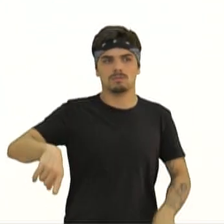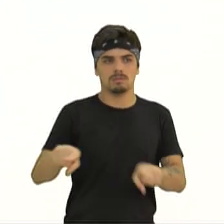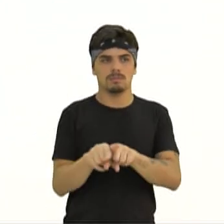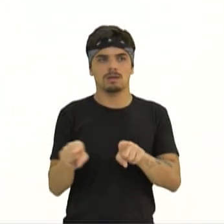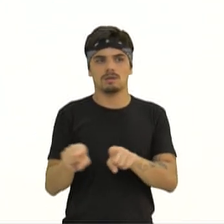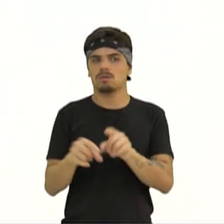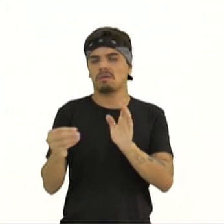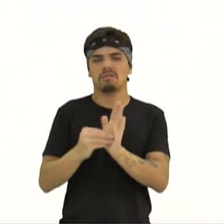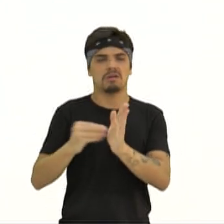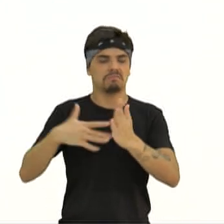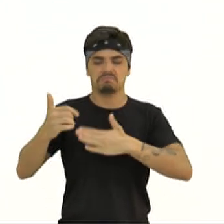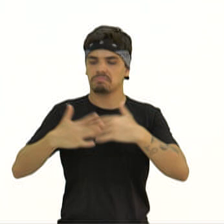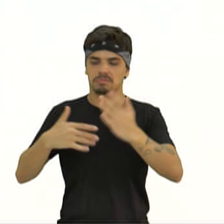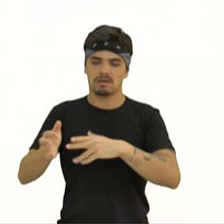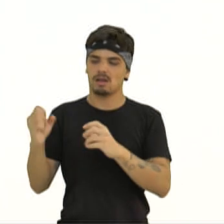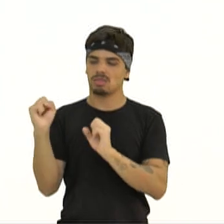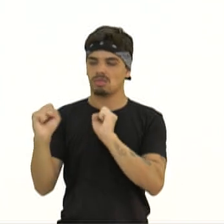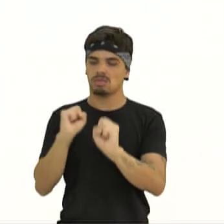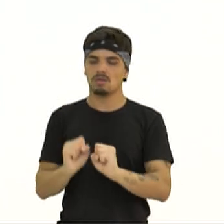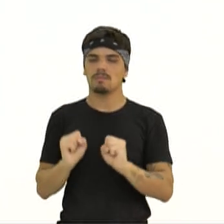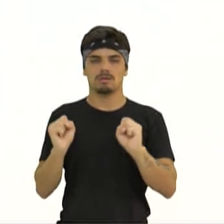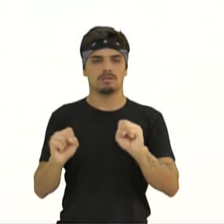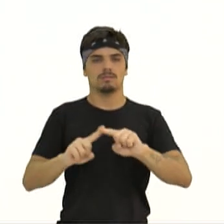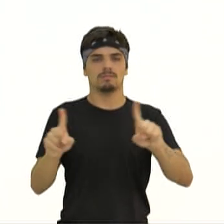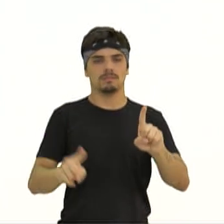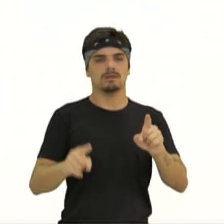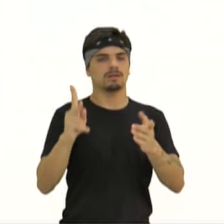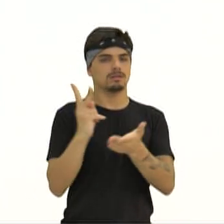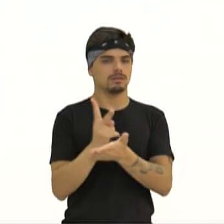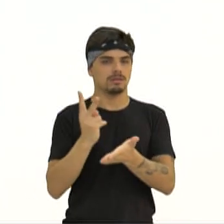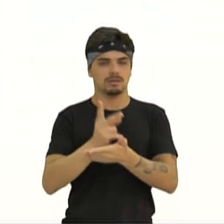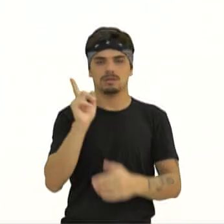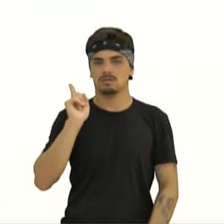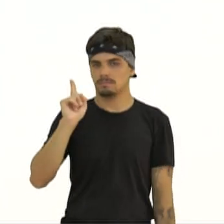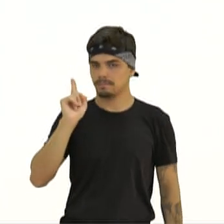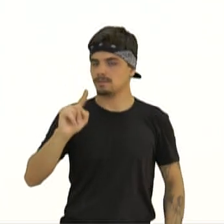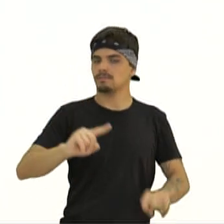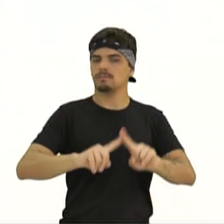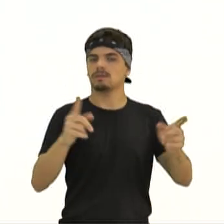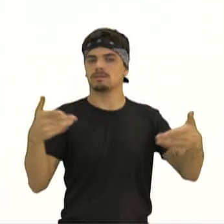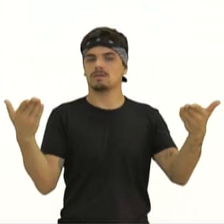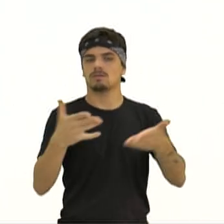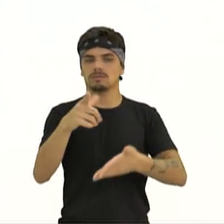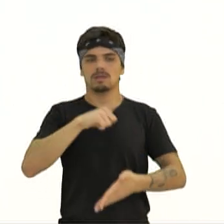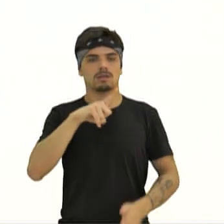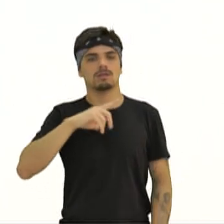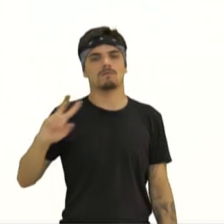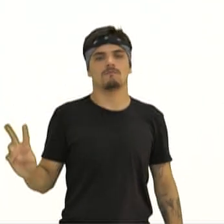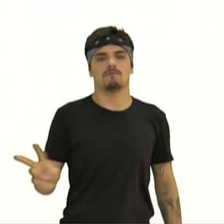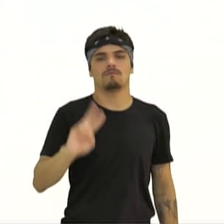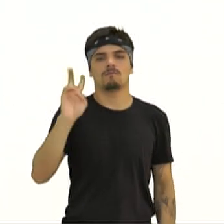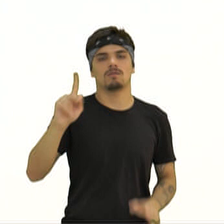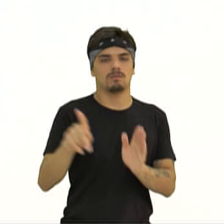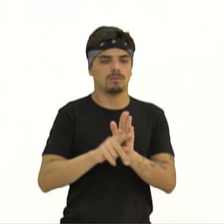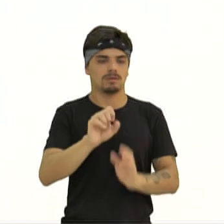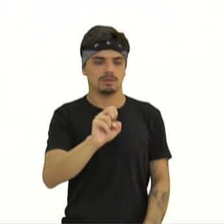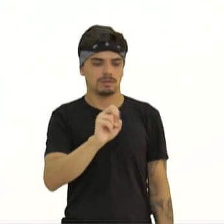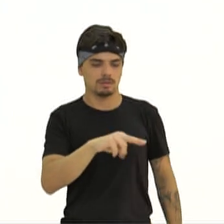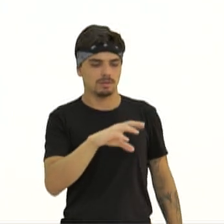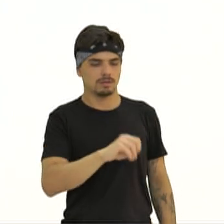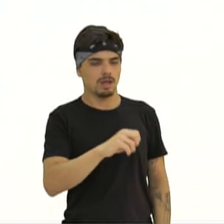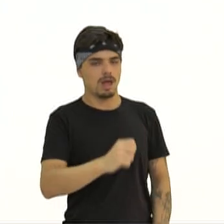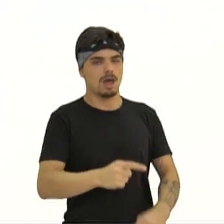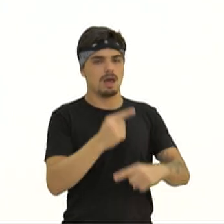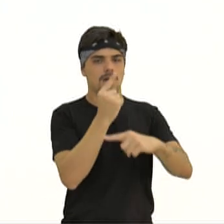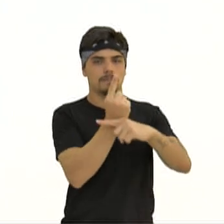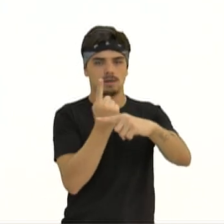os números aleatoriamente, né? Escreve a relação trigonométrica fundamental. Agora você tem o valor do seno, que é menos